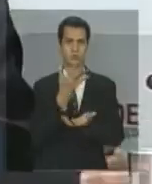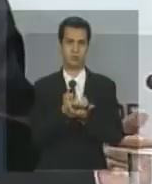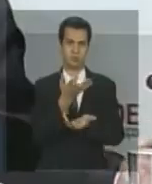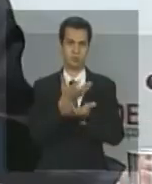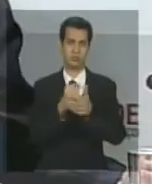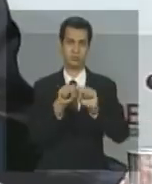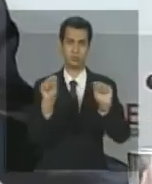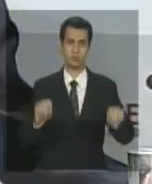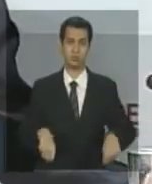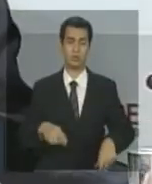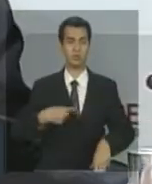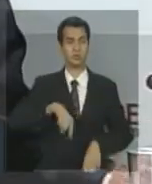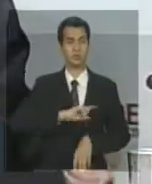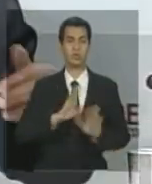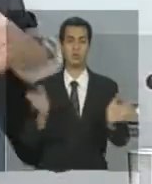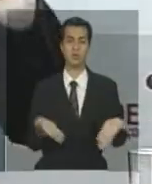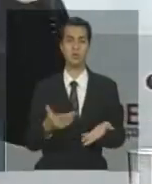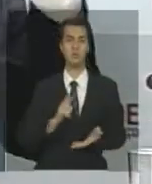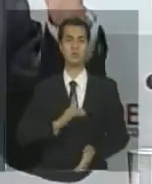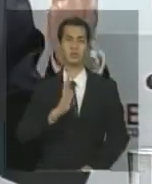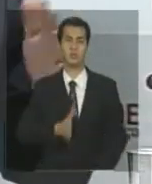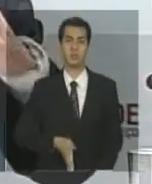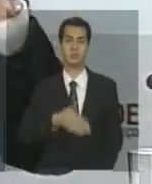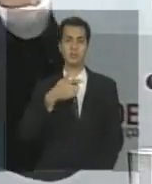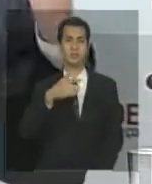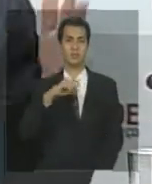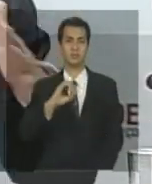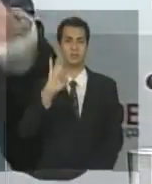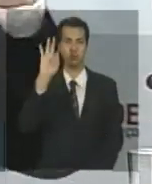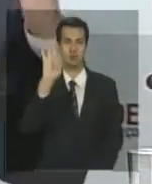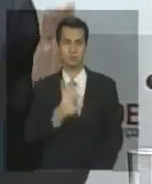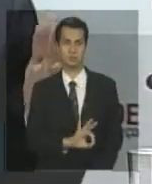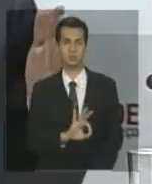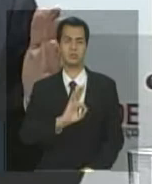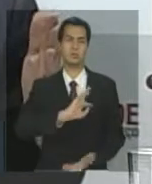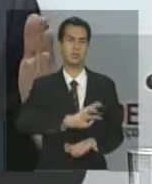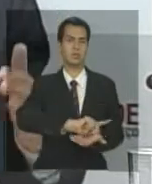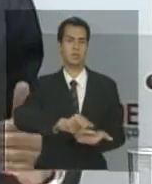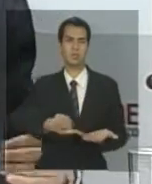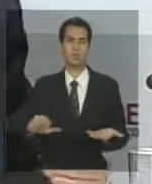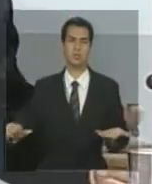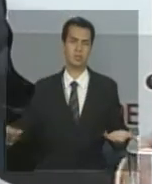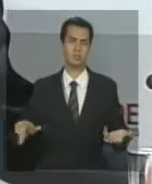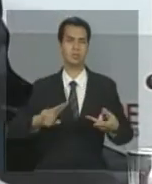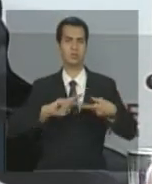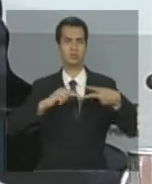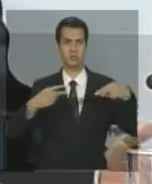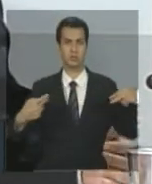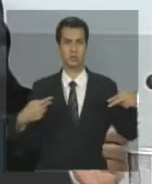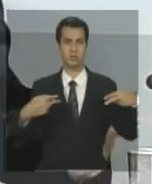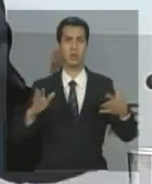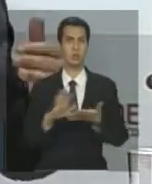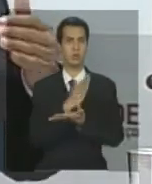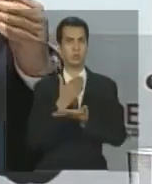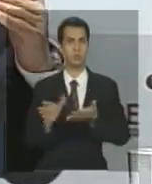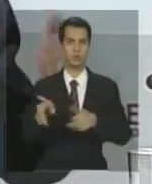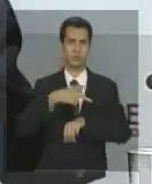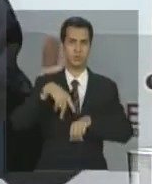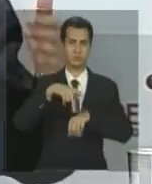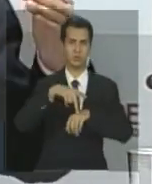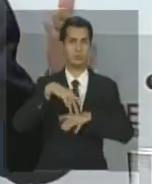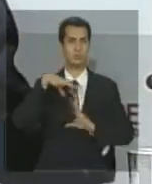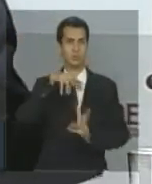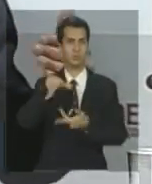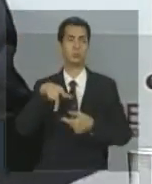chegando, ultrapassando um pouco de 70% de toda a variedade genética, né? Alguns países do mundo, os